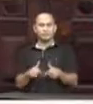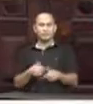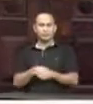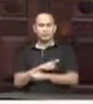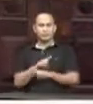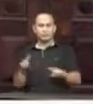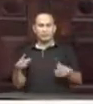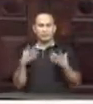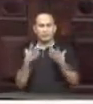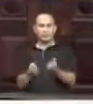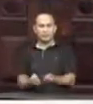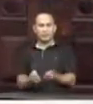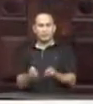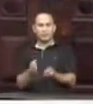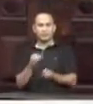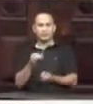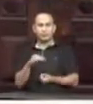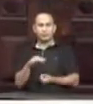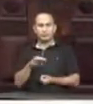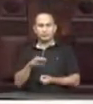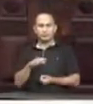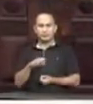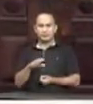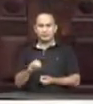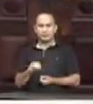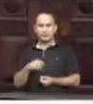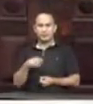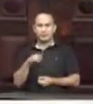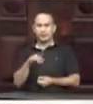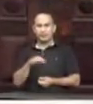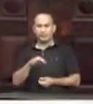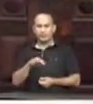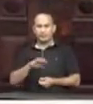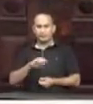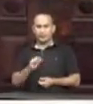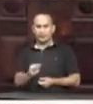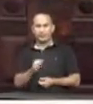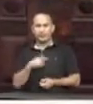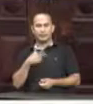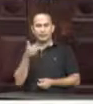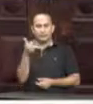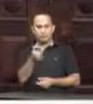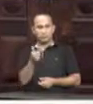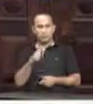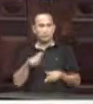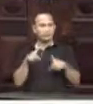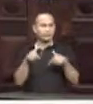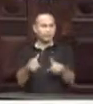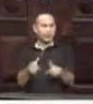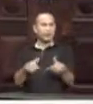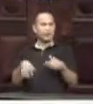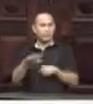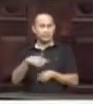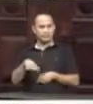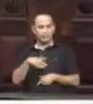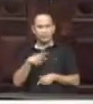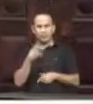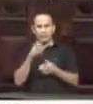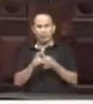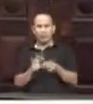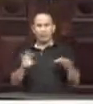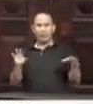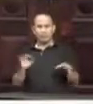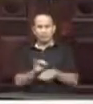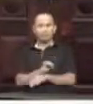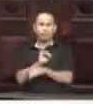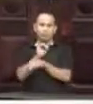famigerada securitização, que é perda de receita. Segundo, enfrentar a sonegação, que corre solta no